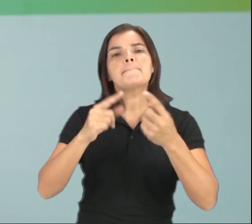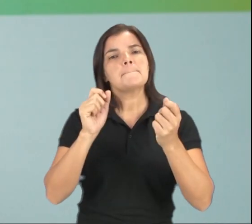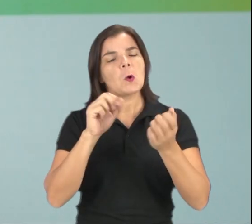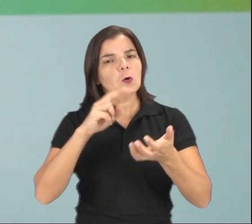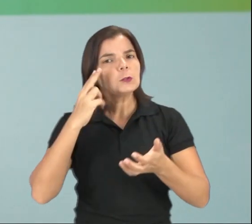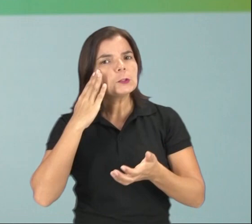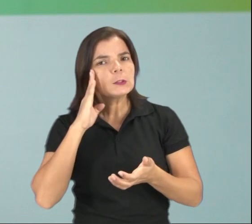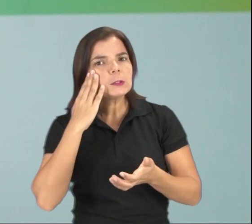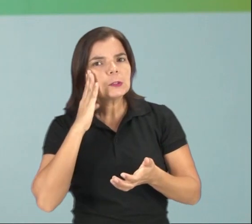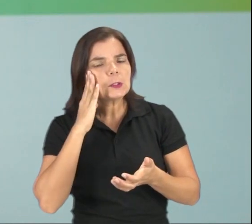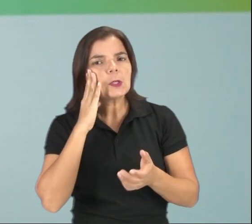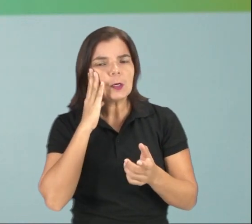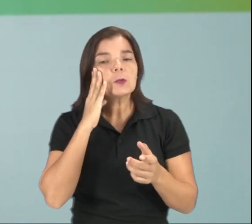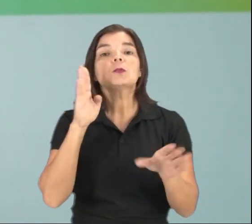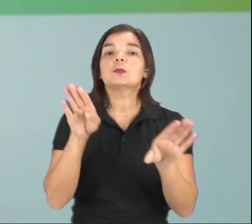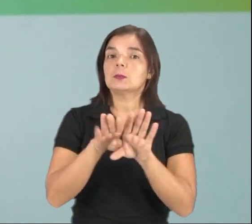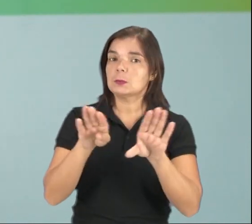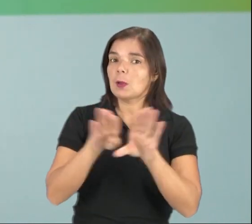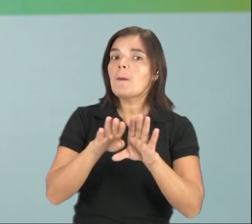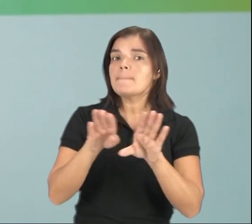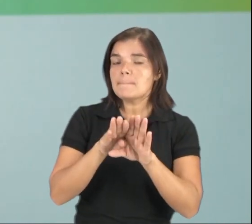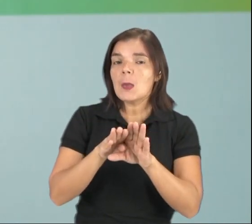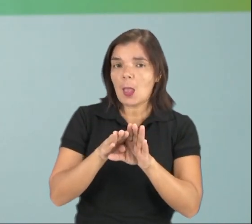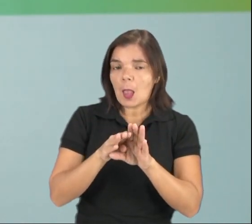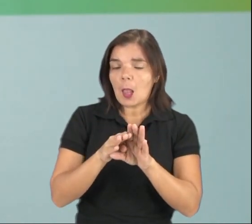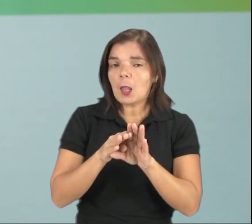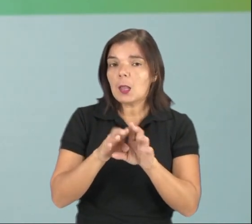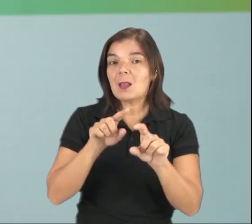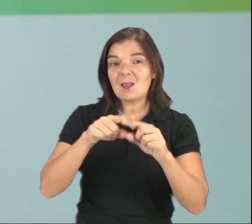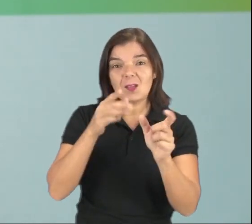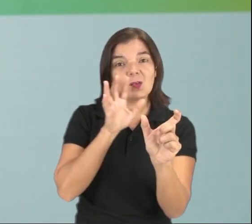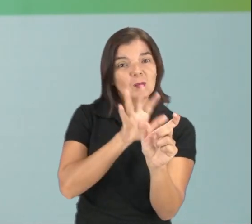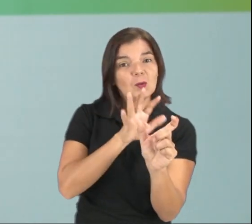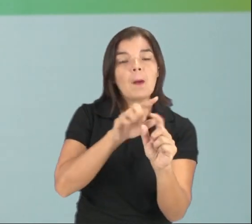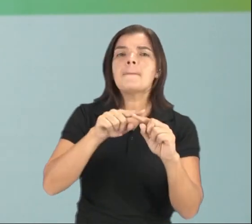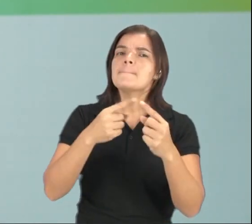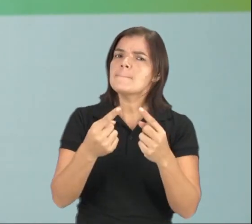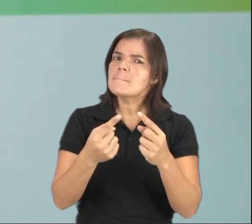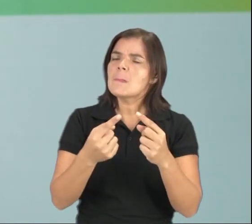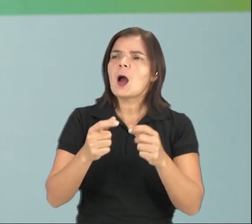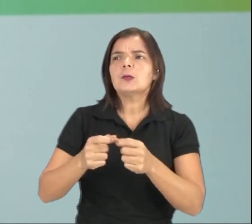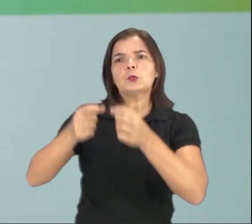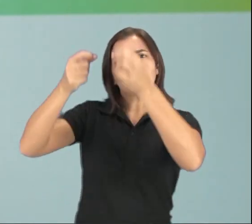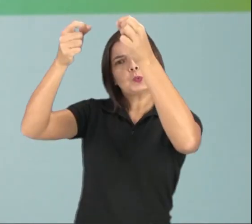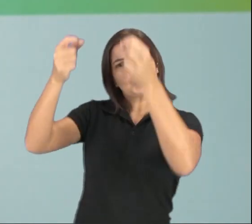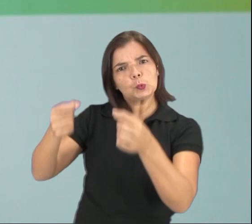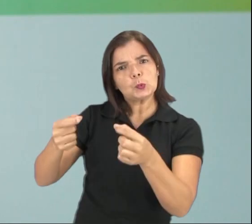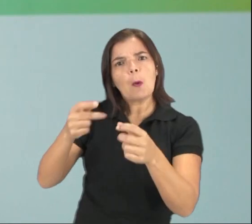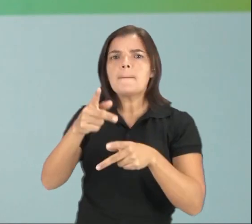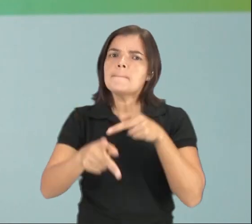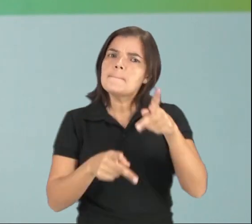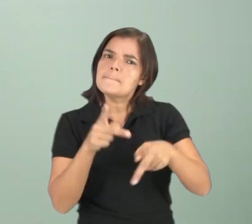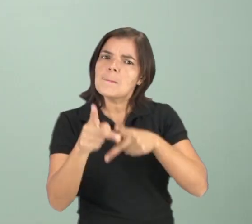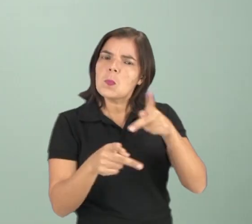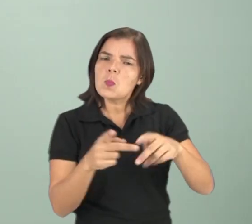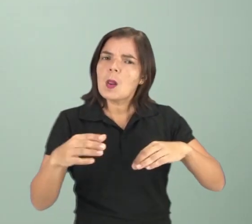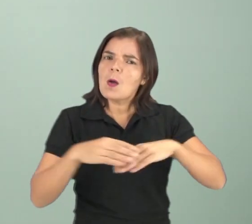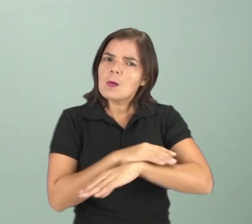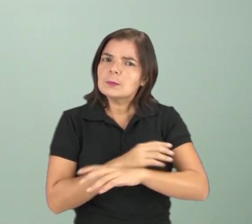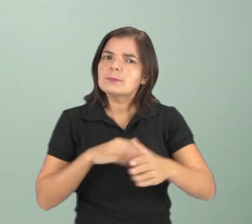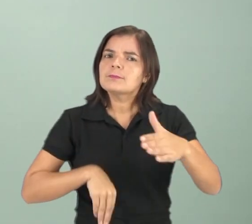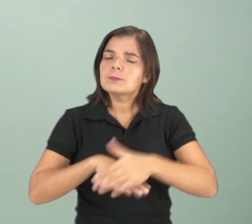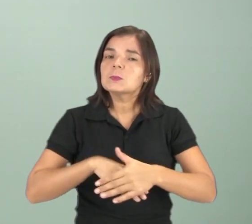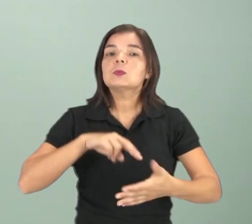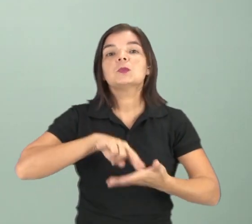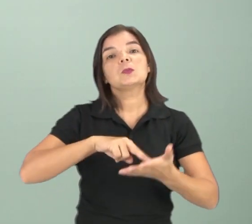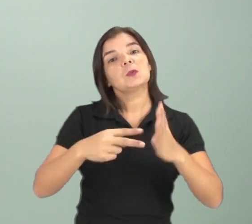ser interpretado no sentido figurado? Pode também. Mas essa expressão popular, ela é